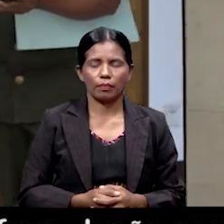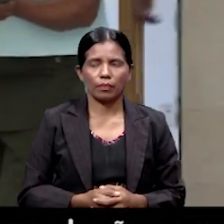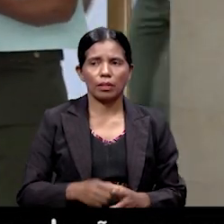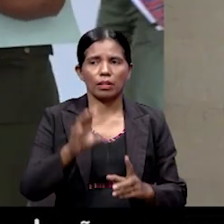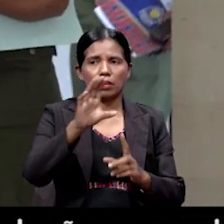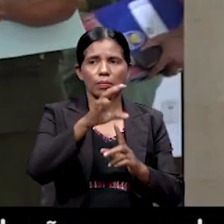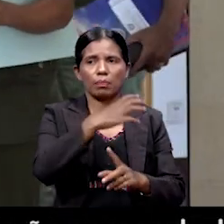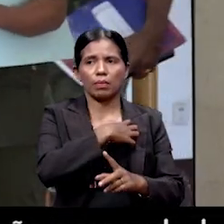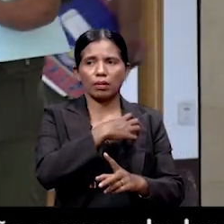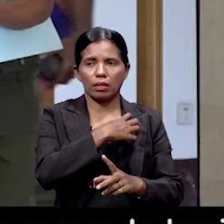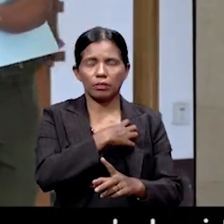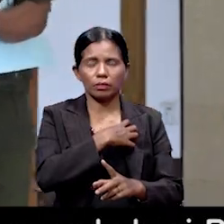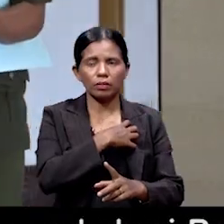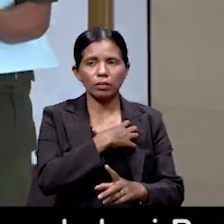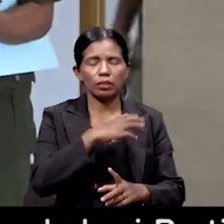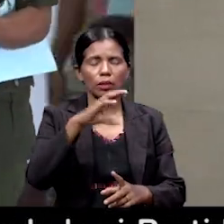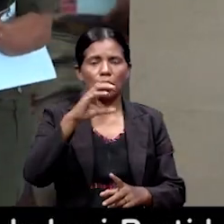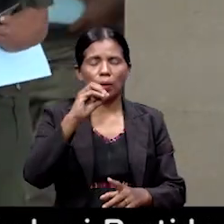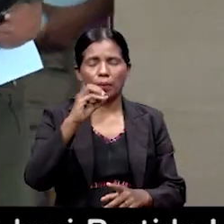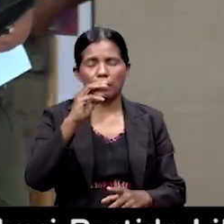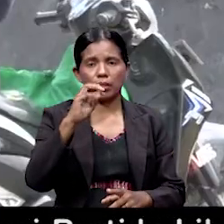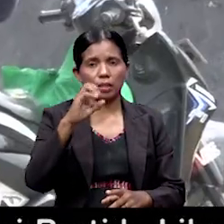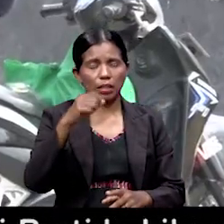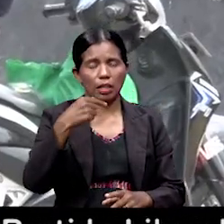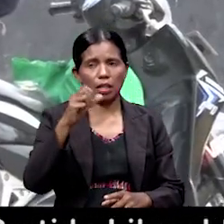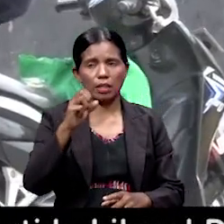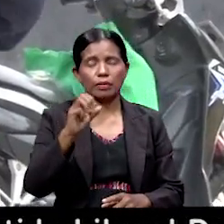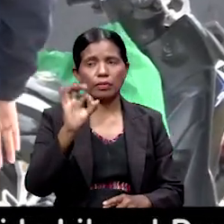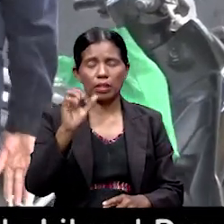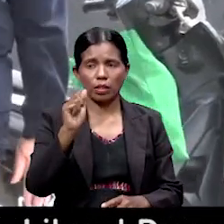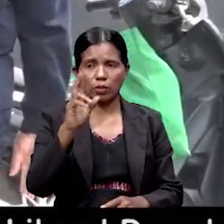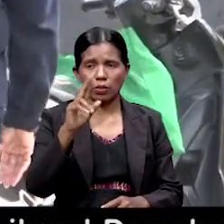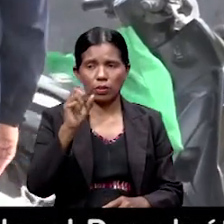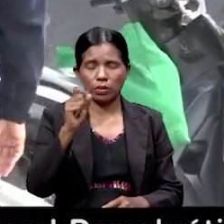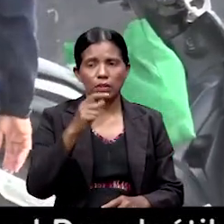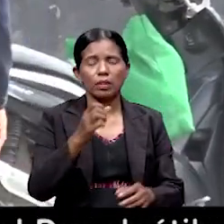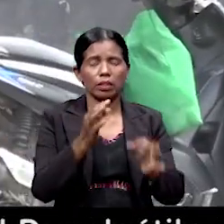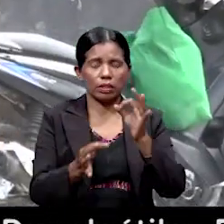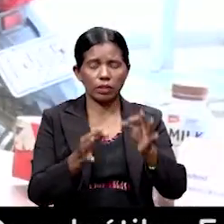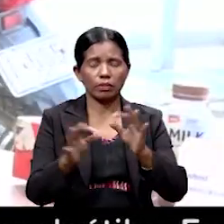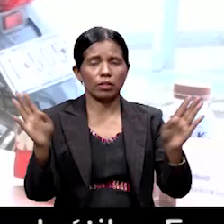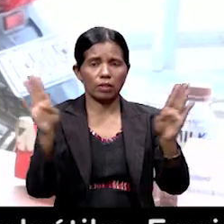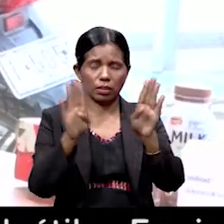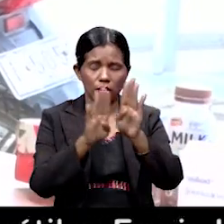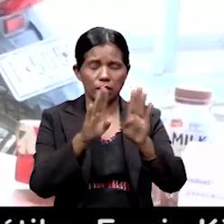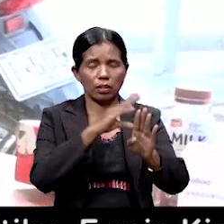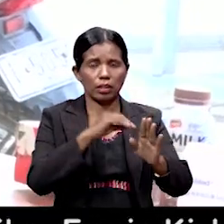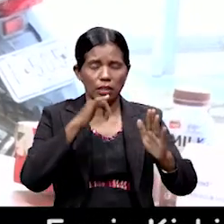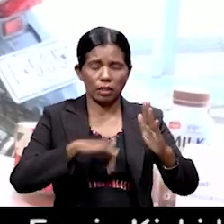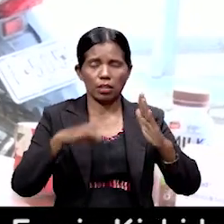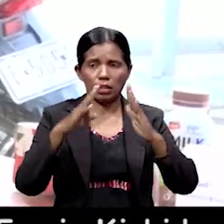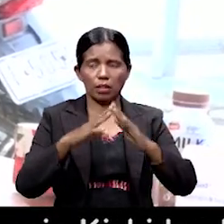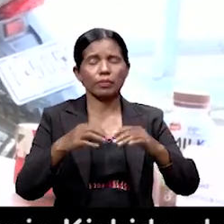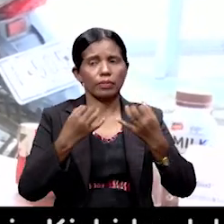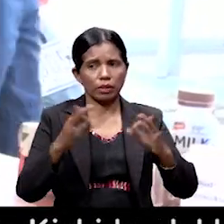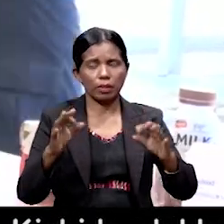Comandante-geral Penitele, comissário Faustino da Costa Hateting, mas que cerca sanitária no confinamento domiciliário-geral remata ona, mas bem